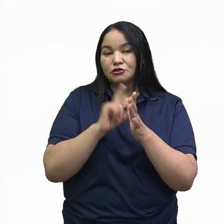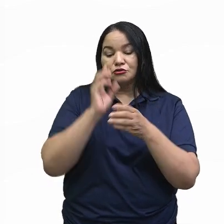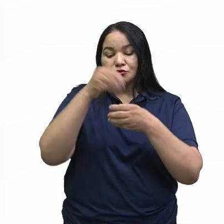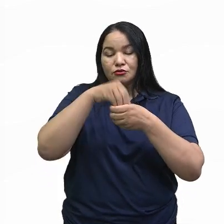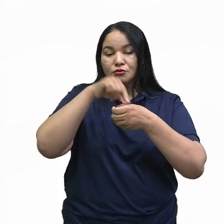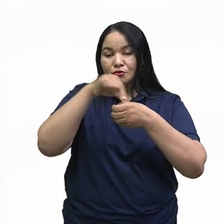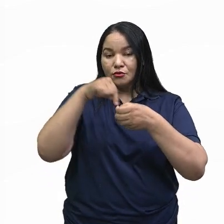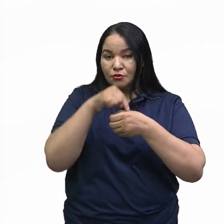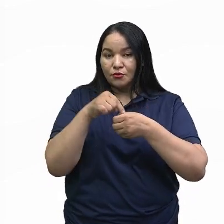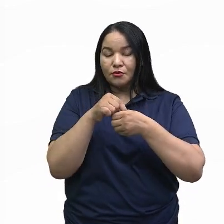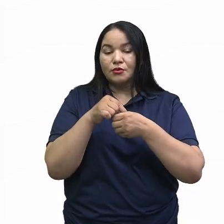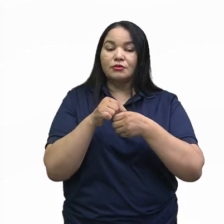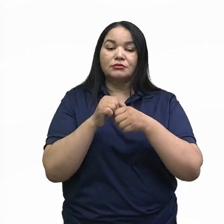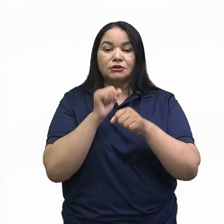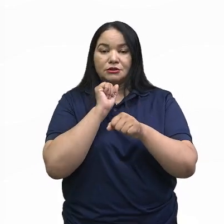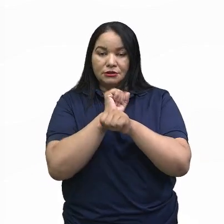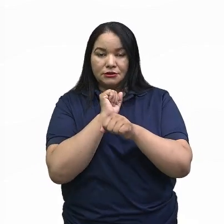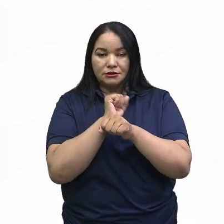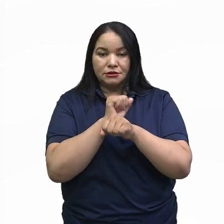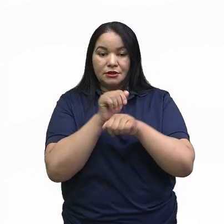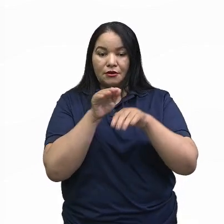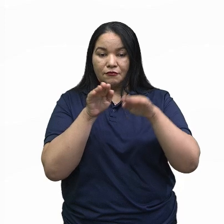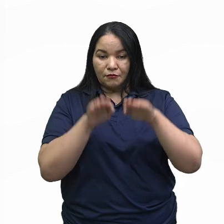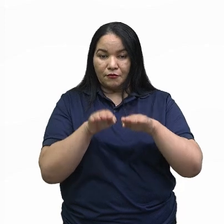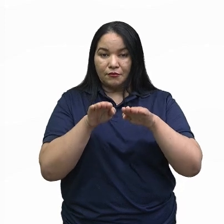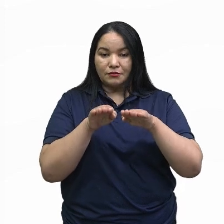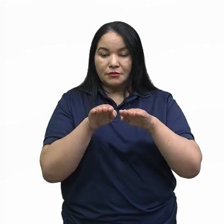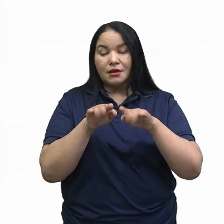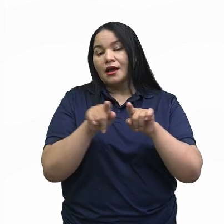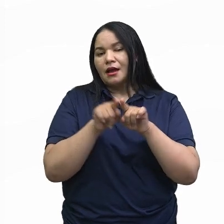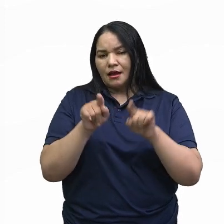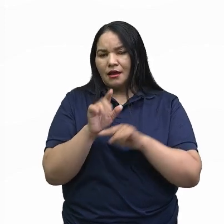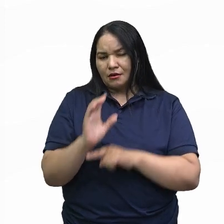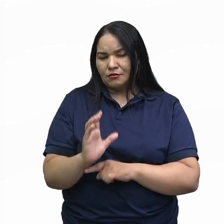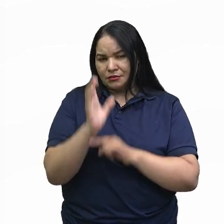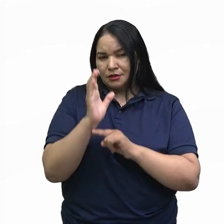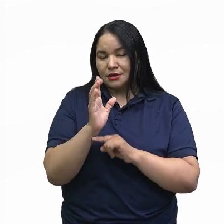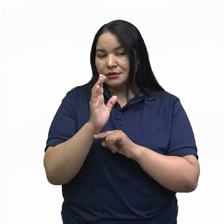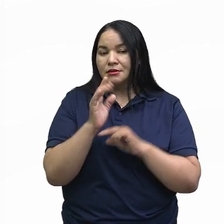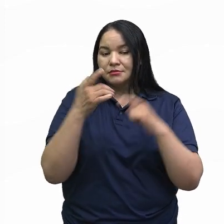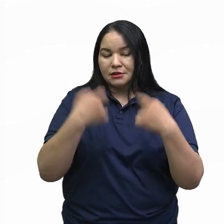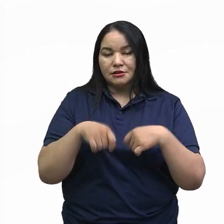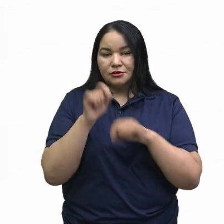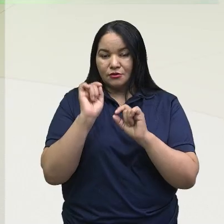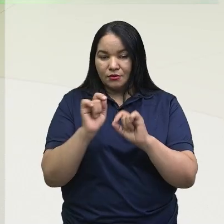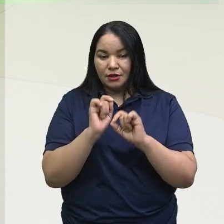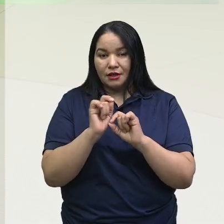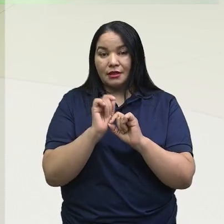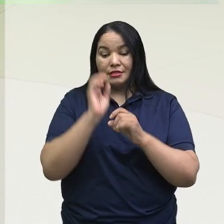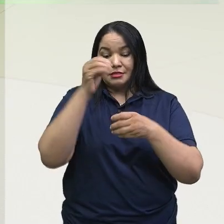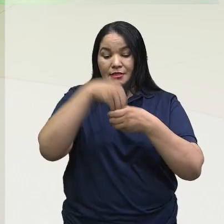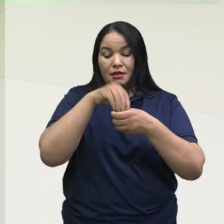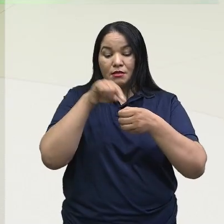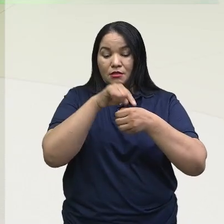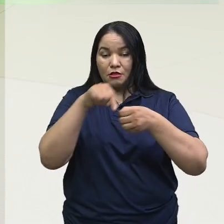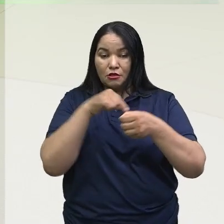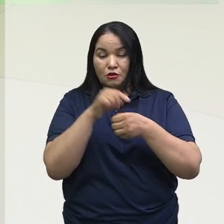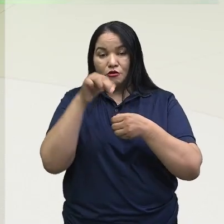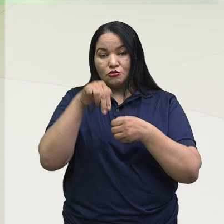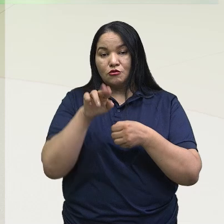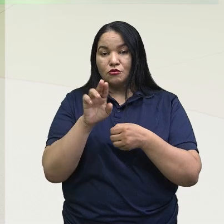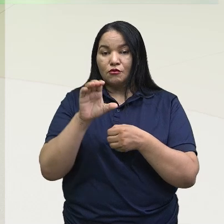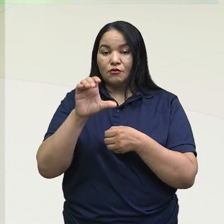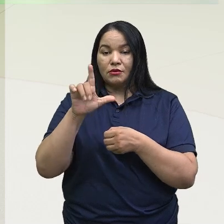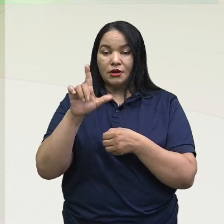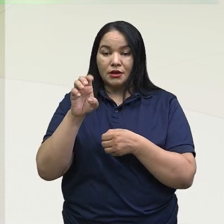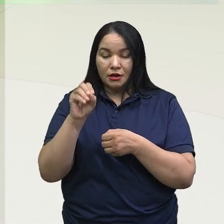atômico instável, tá? Então, para que tudo isso aconteça, né, isso se deve a esse núcleo atômico instável e é ele